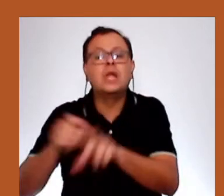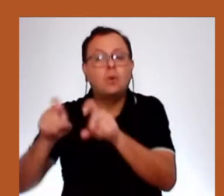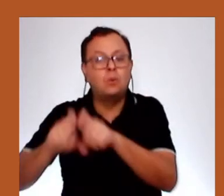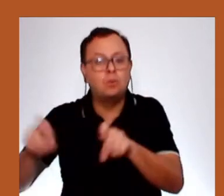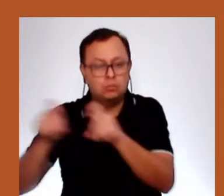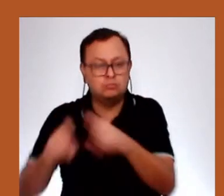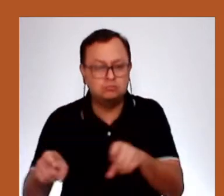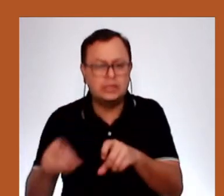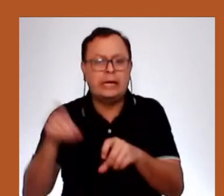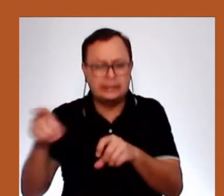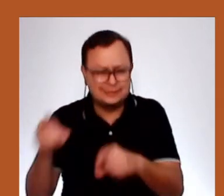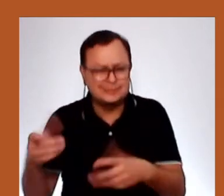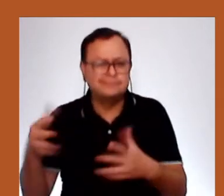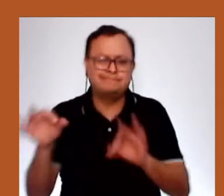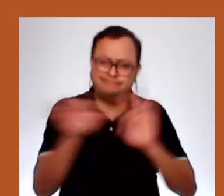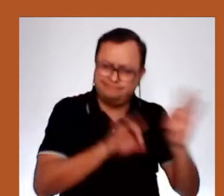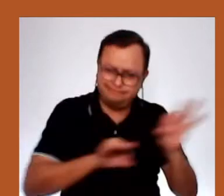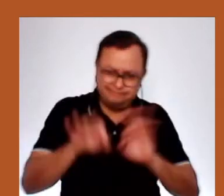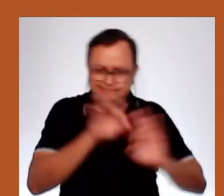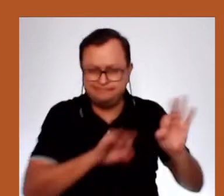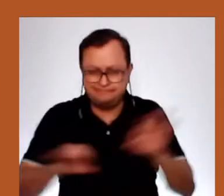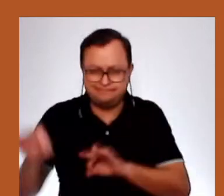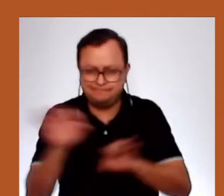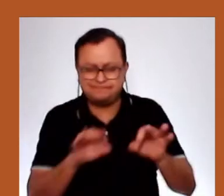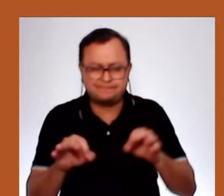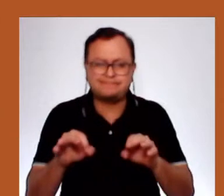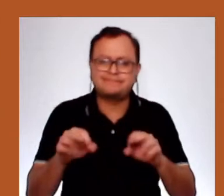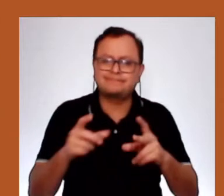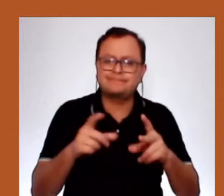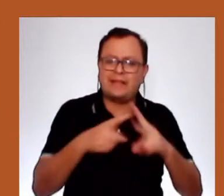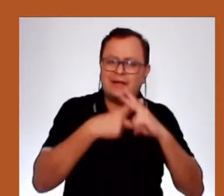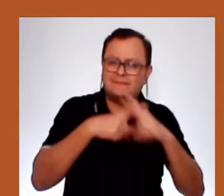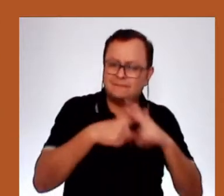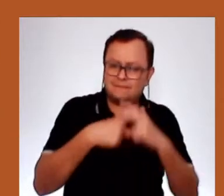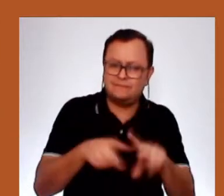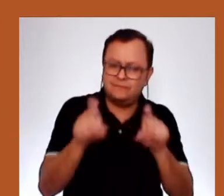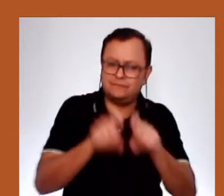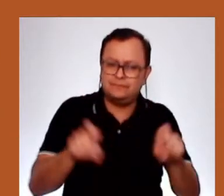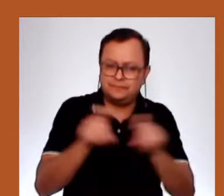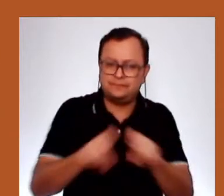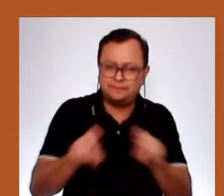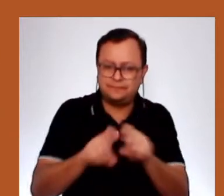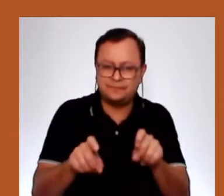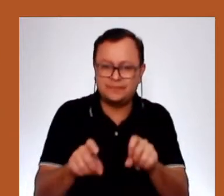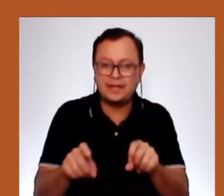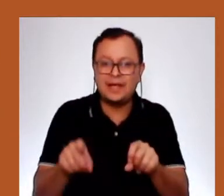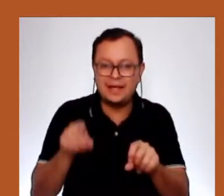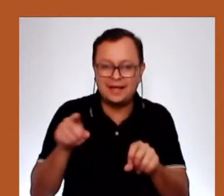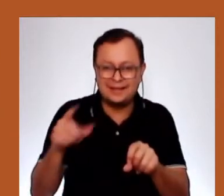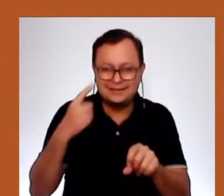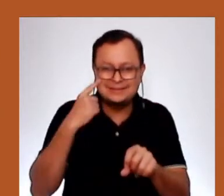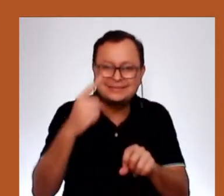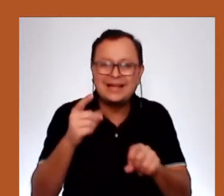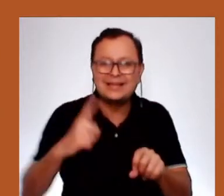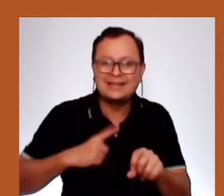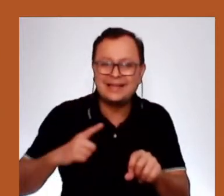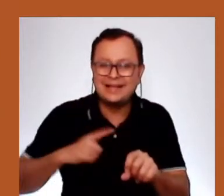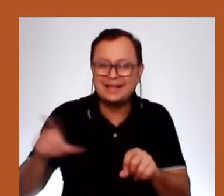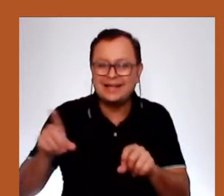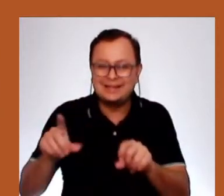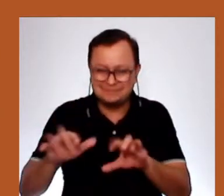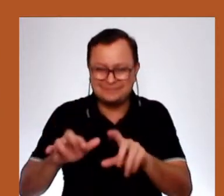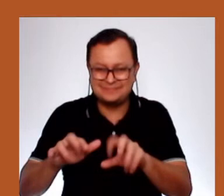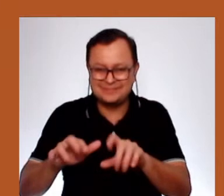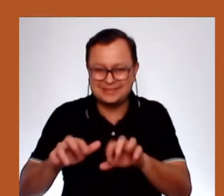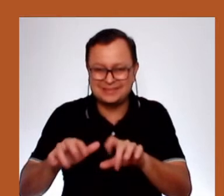sempre envolvido em tudo, várias coisas que não são da área dele. Ele aparece tocando o teclado num momento de descontração no